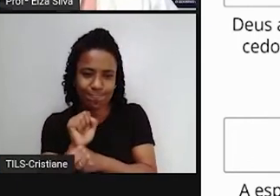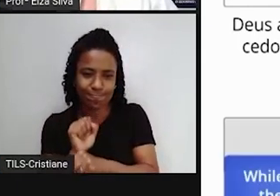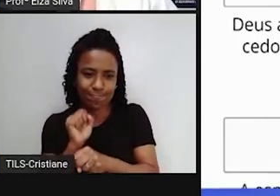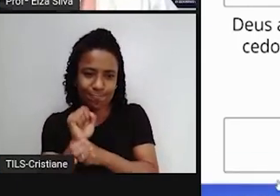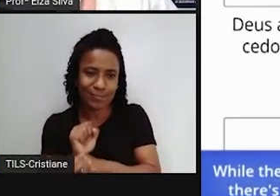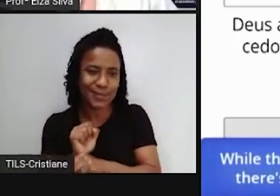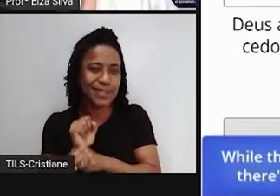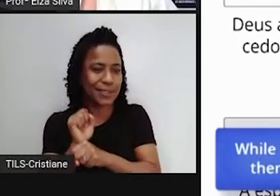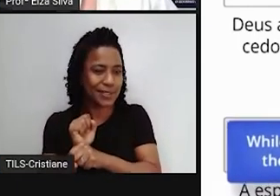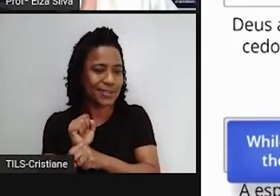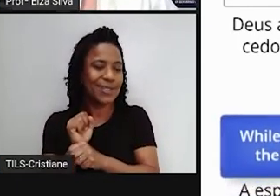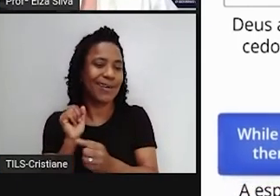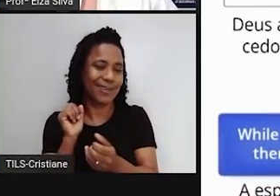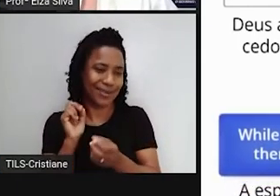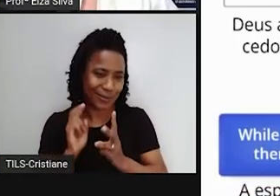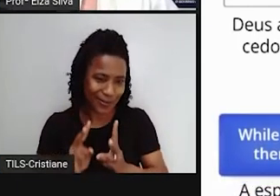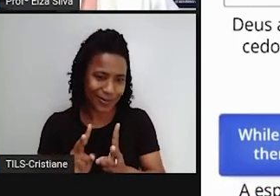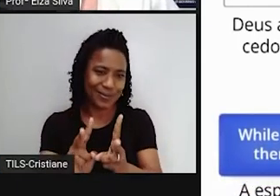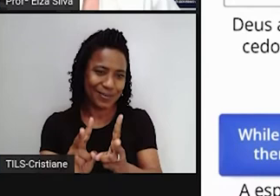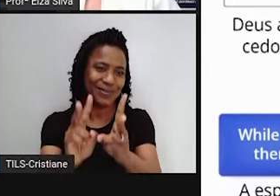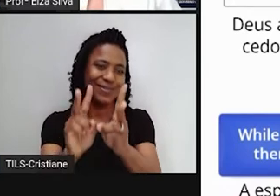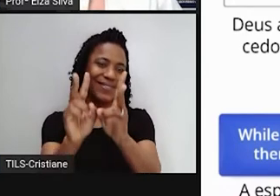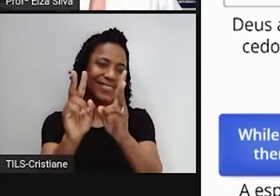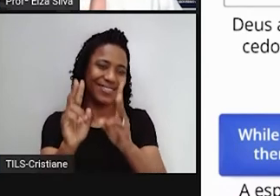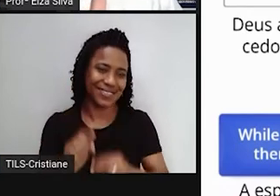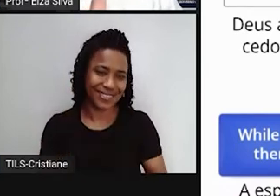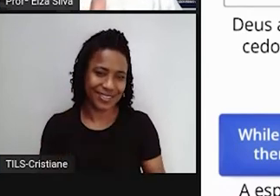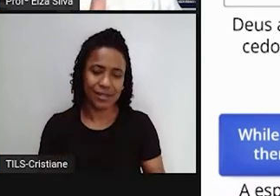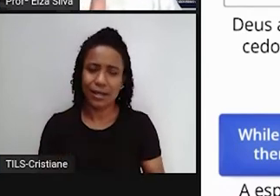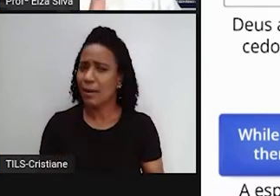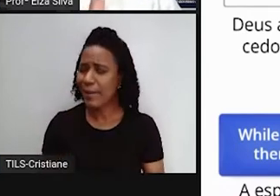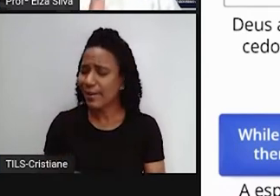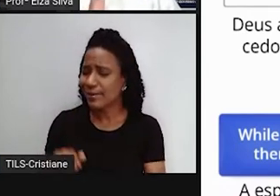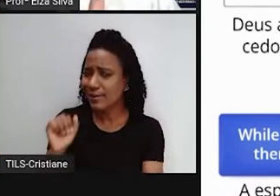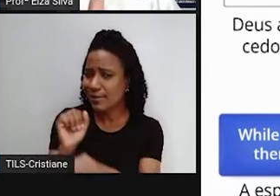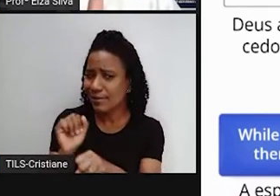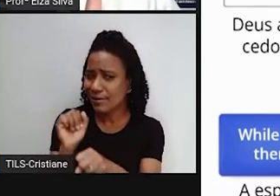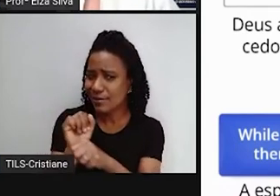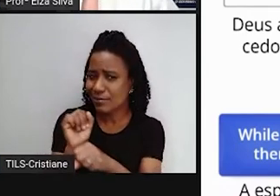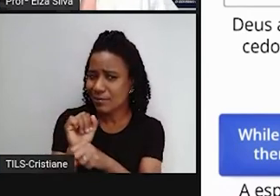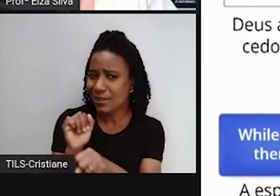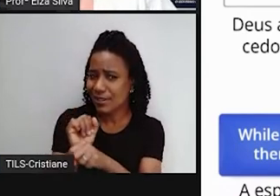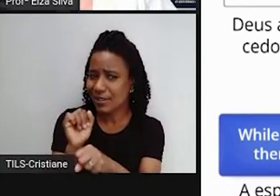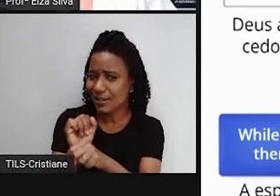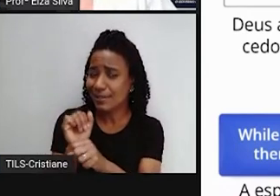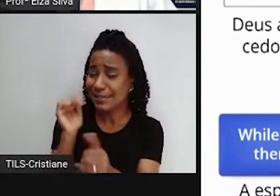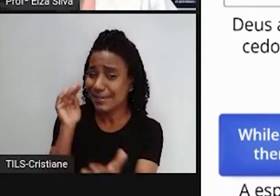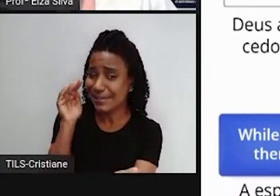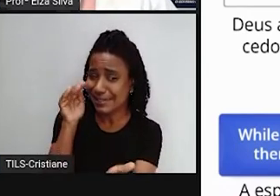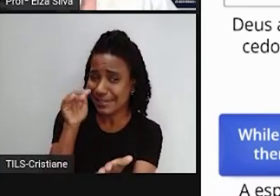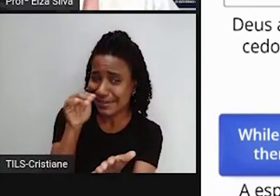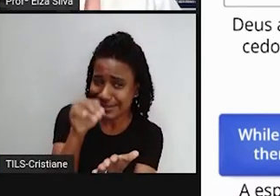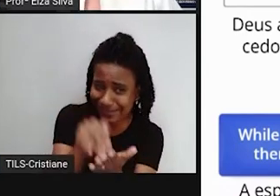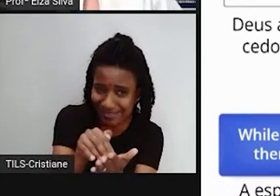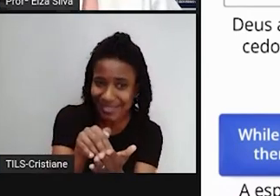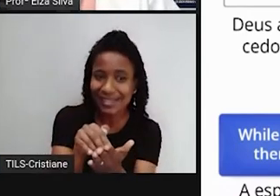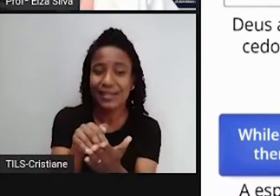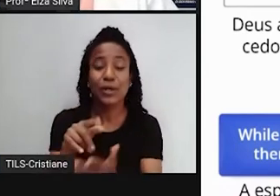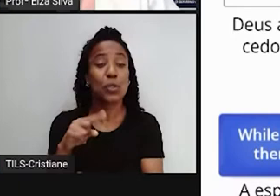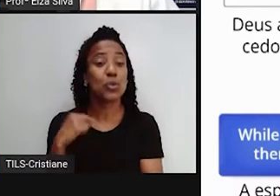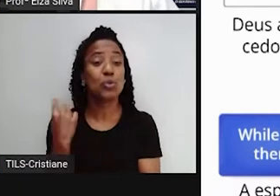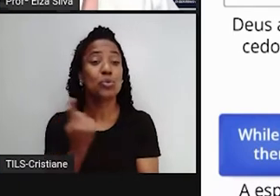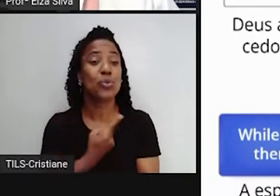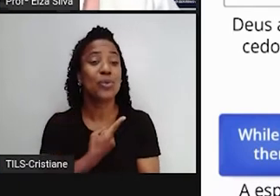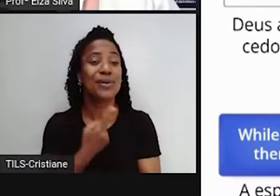Let's go here. E se a esperança é a última que morre, o que é que esse ditado nos ensina? Ora,